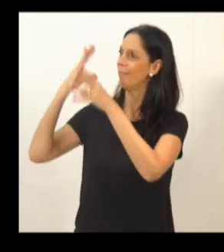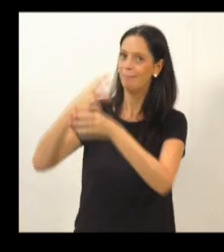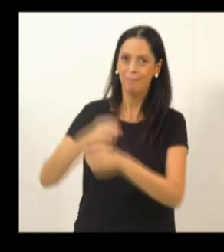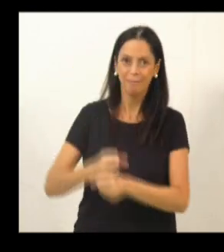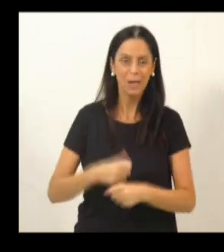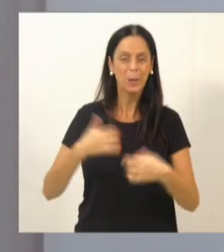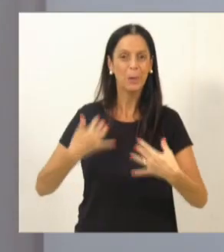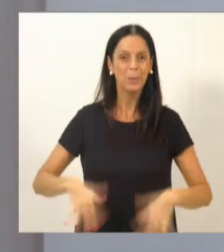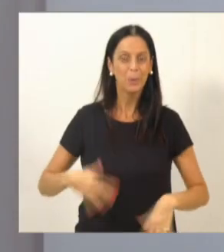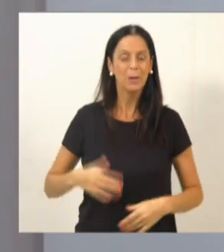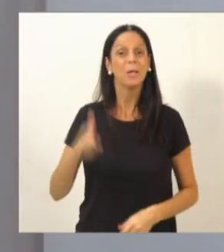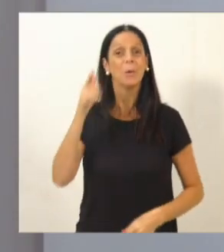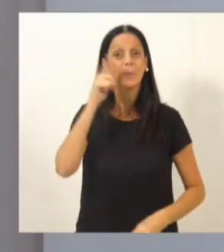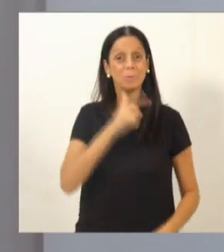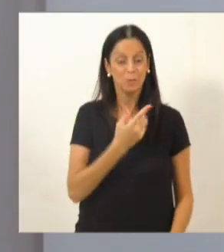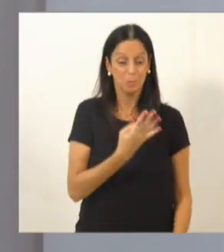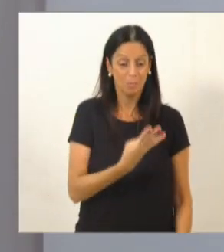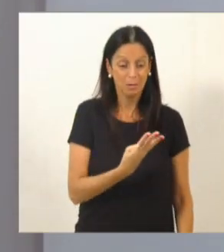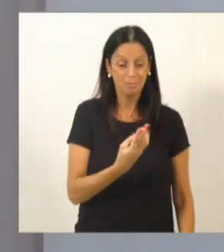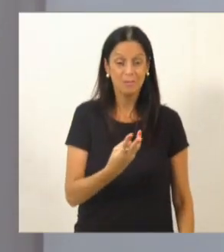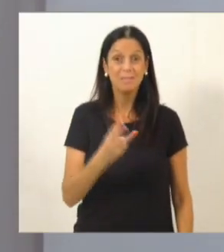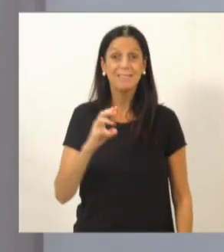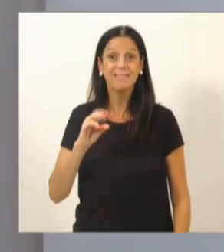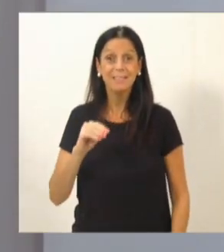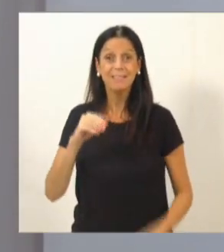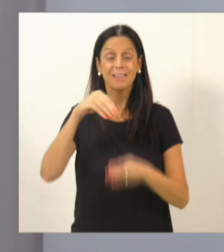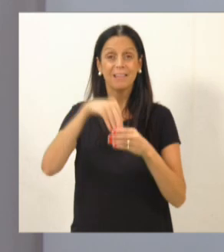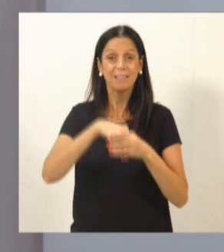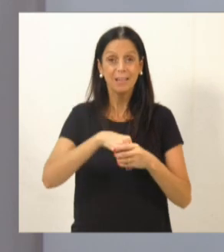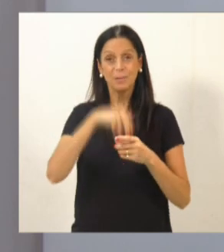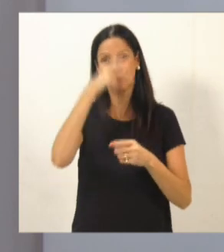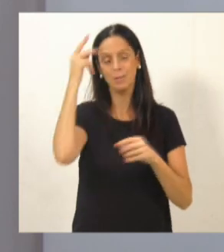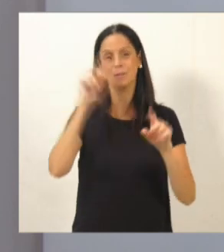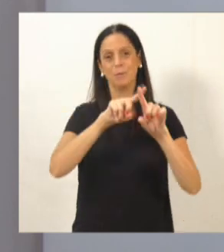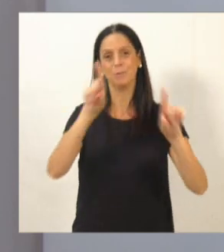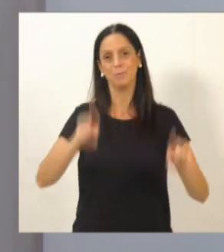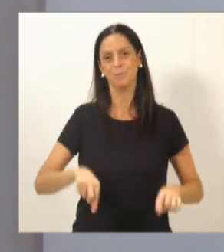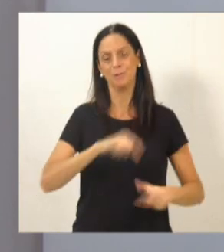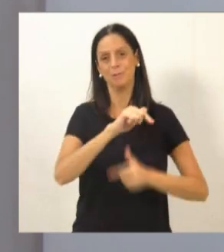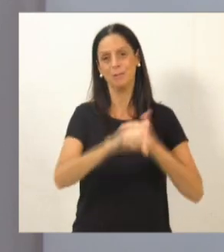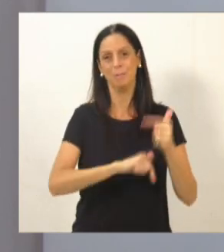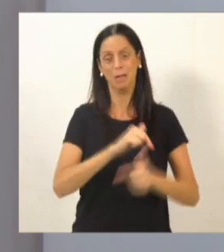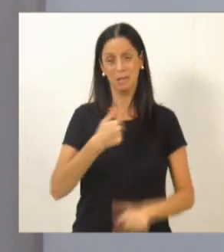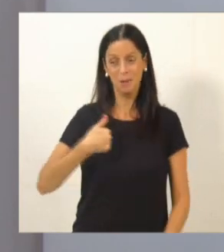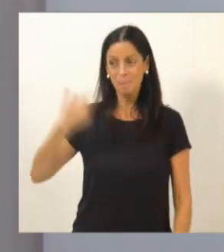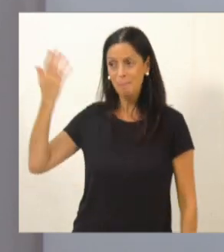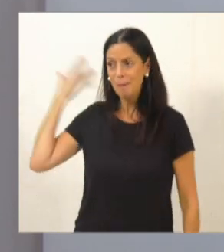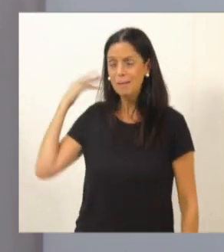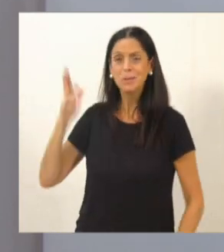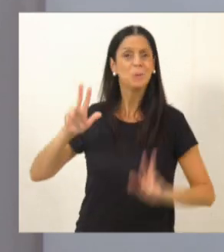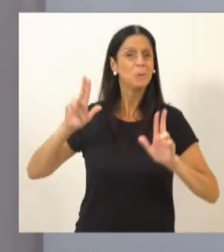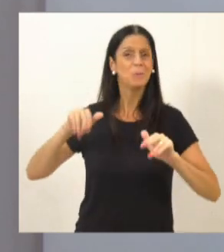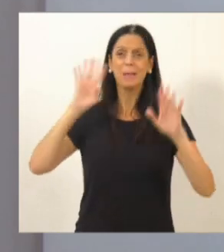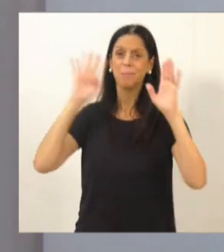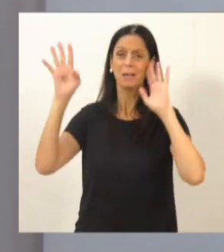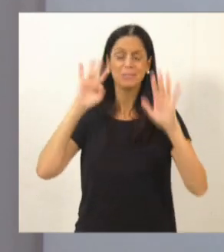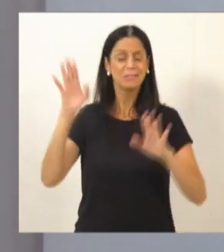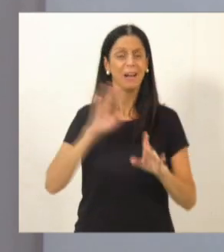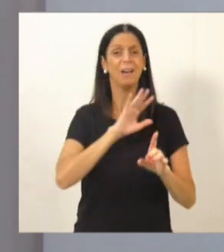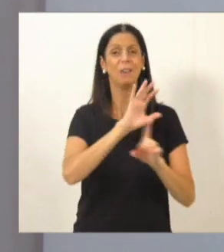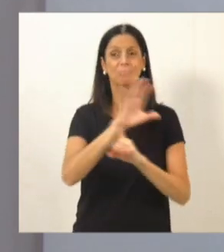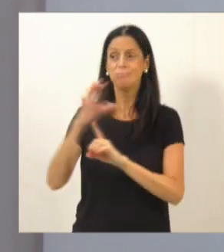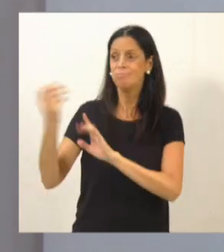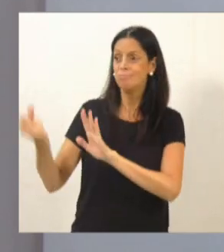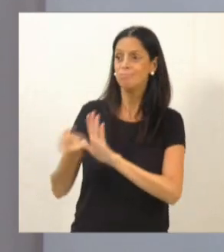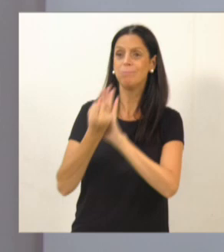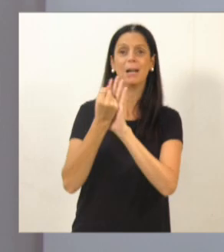430 funcionários. Nós nunca pensamos que nós íamos impactar tantas vidas. E quando eu